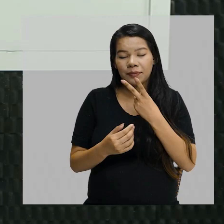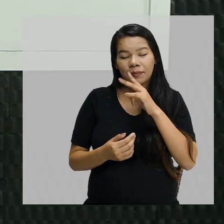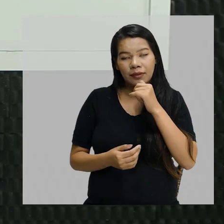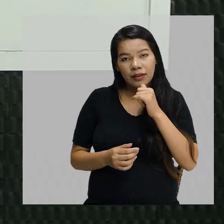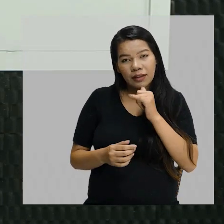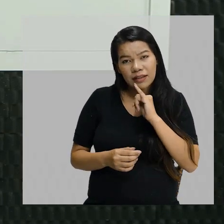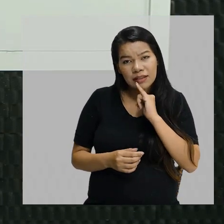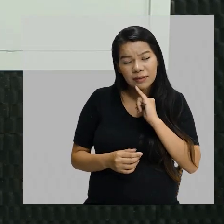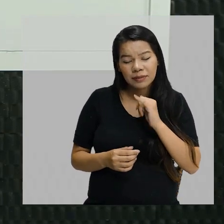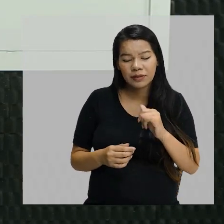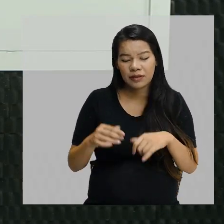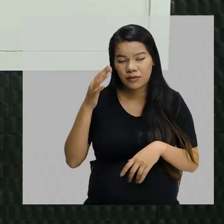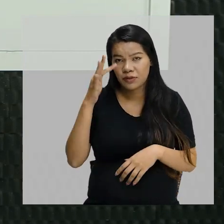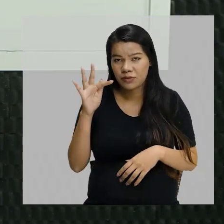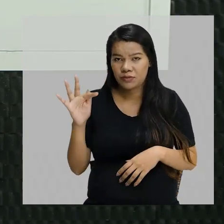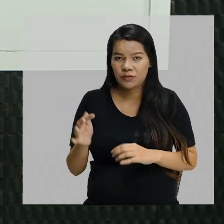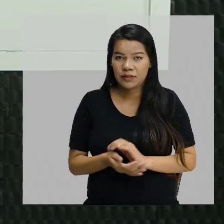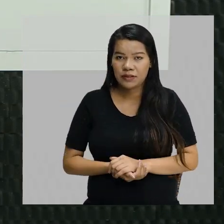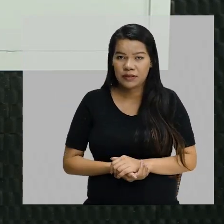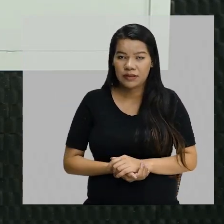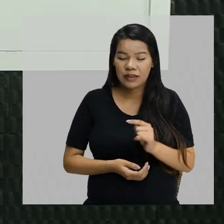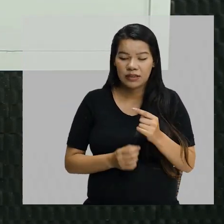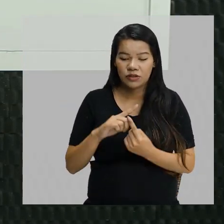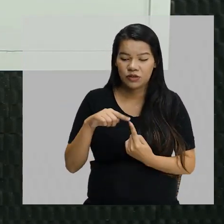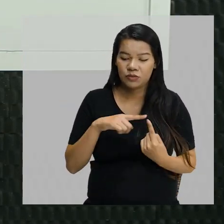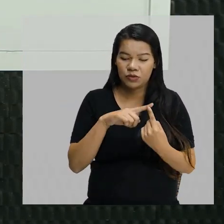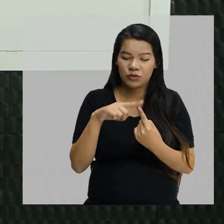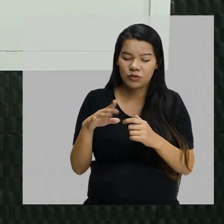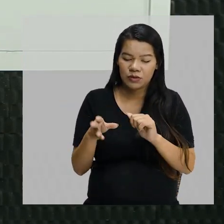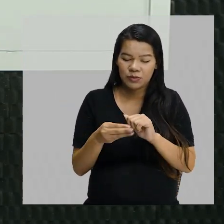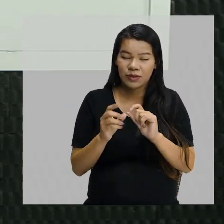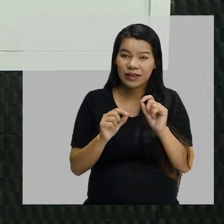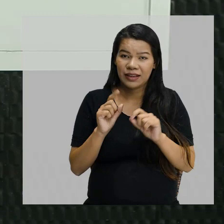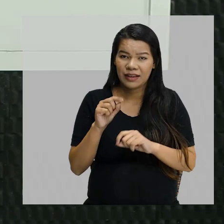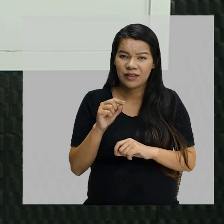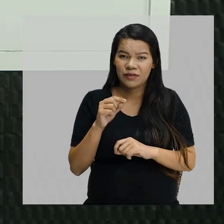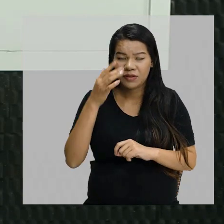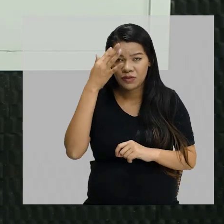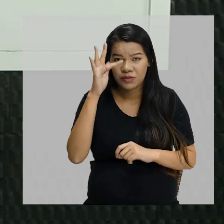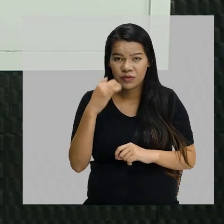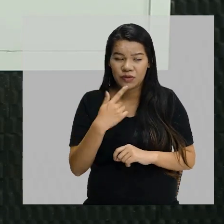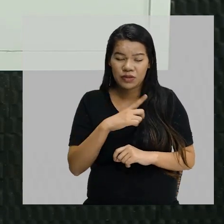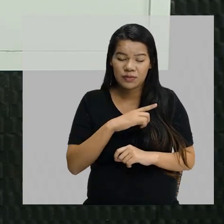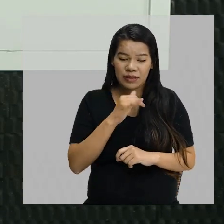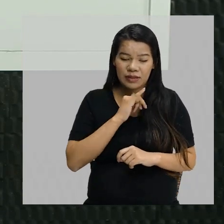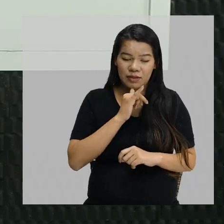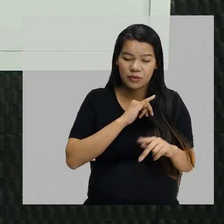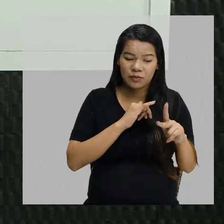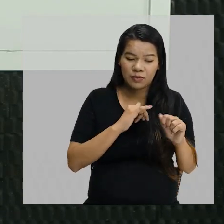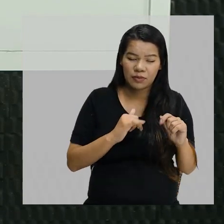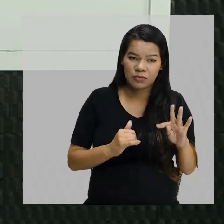que fique bem claro neste tipo de conhecimento que a filosofia nós temos por exemplo Patos